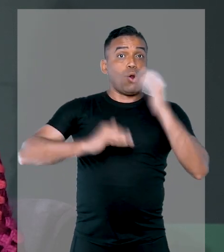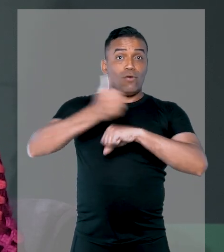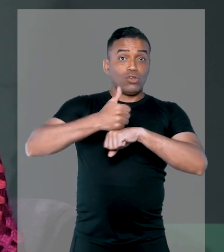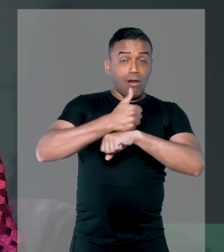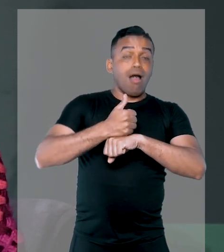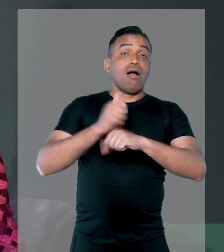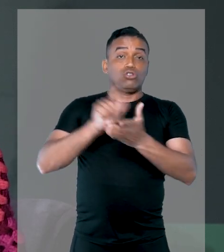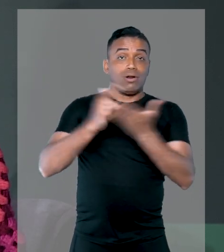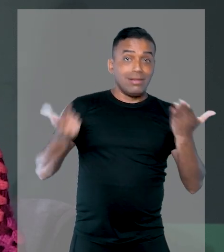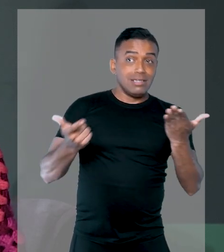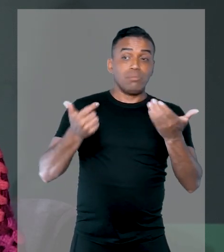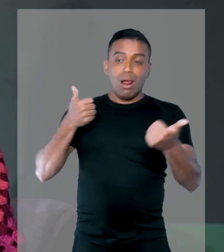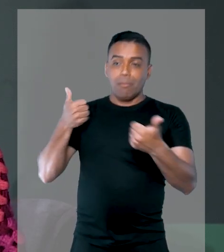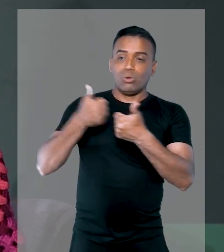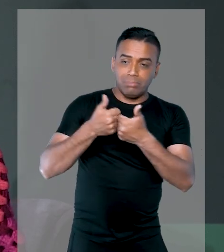da escrita.